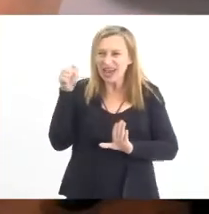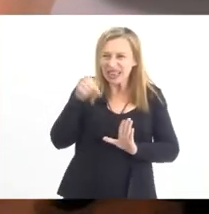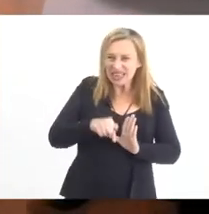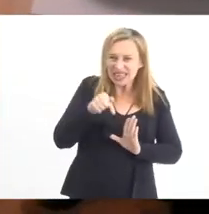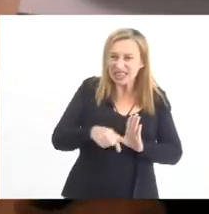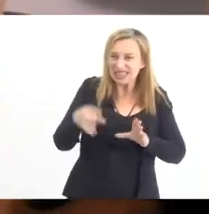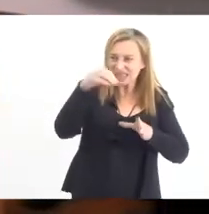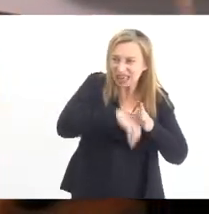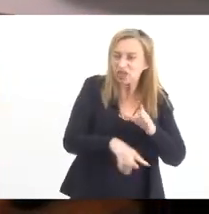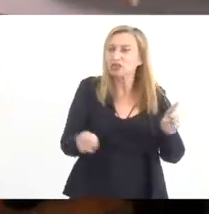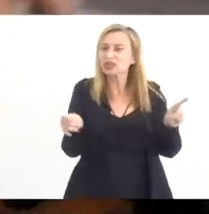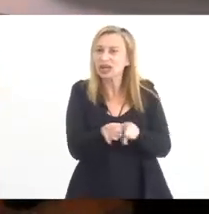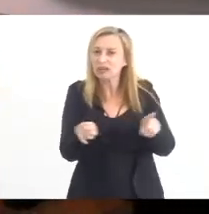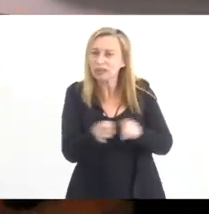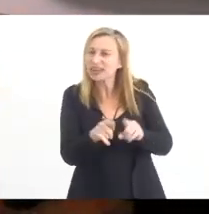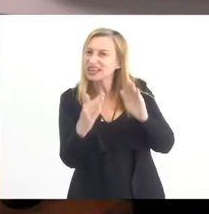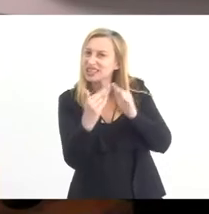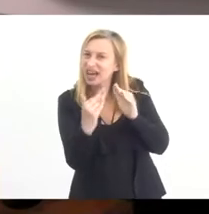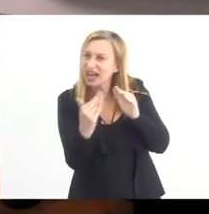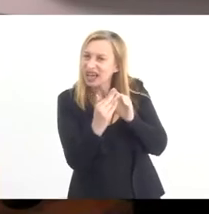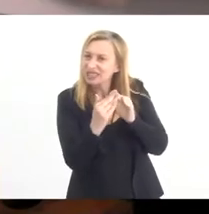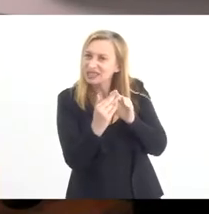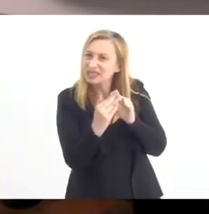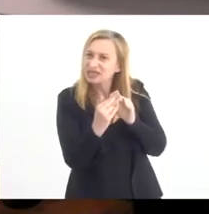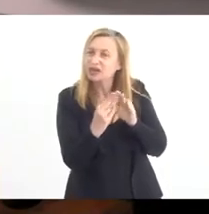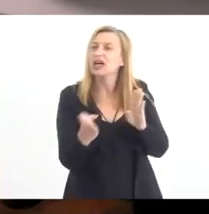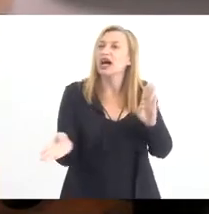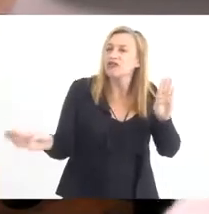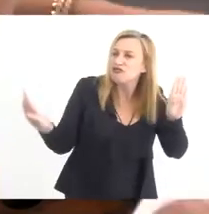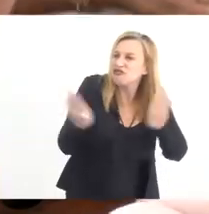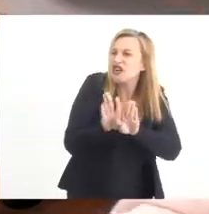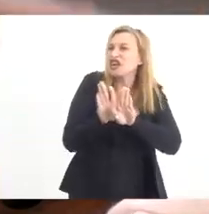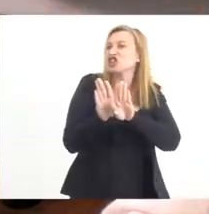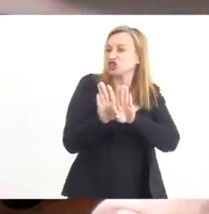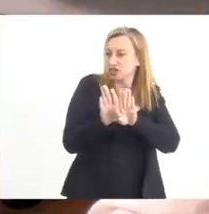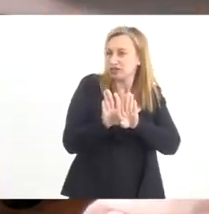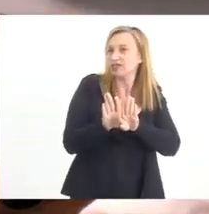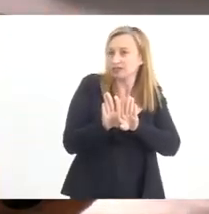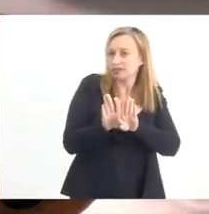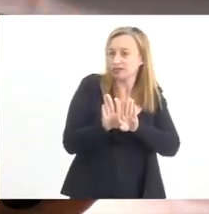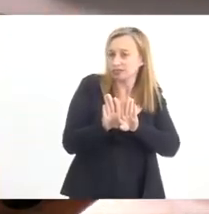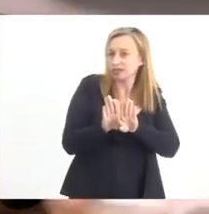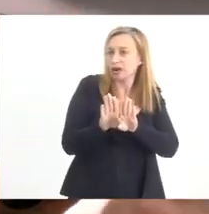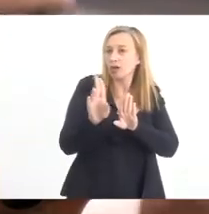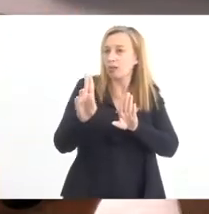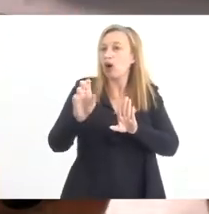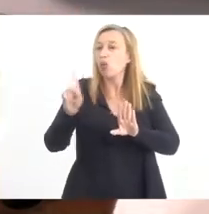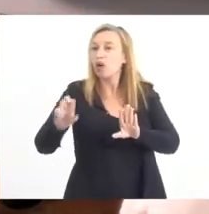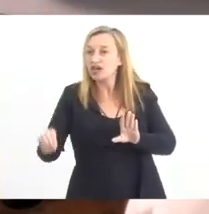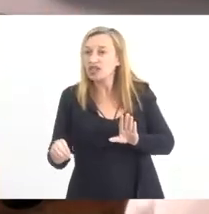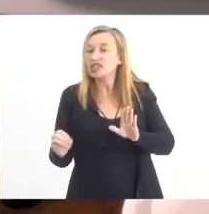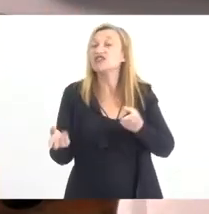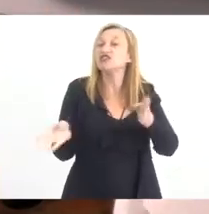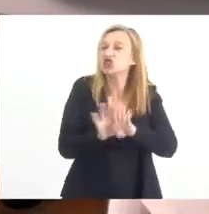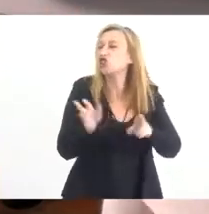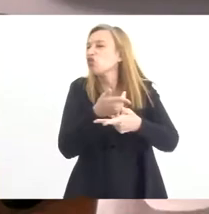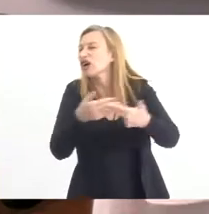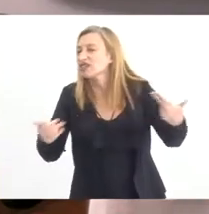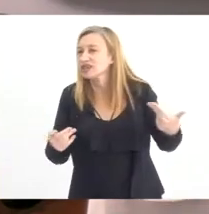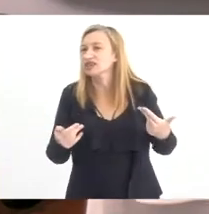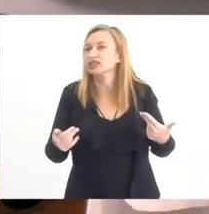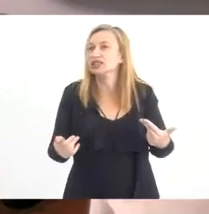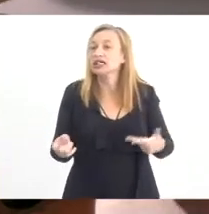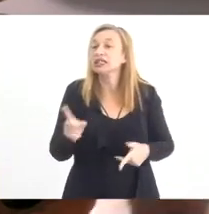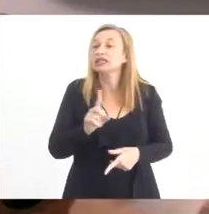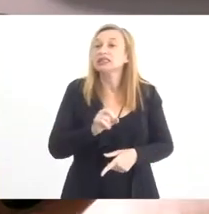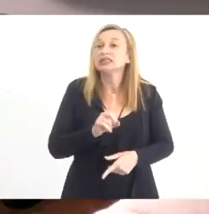dentro, também, dessa casa, a porta fecha para a UESO e fechou várias vezes.